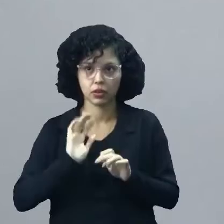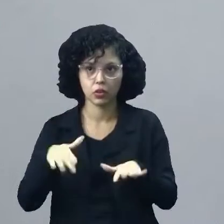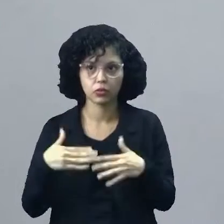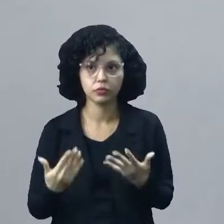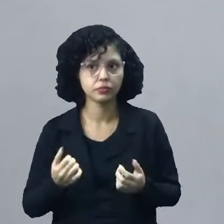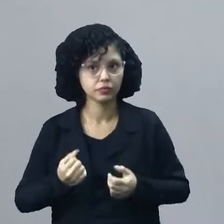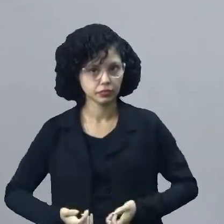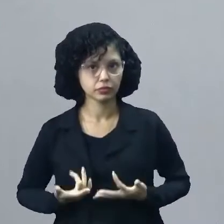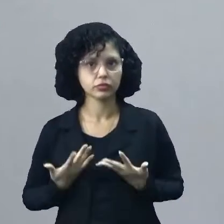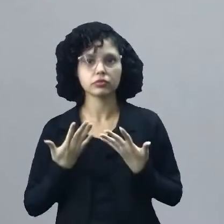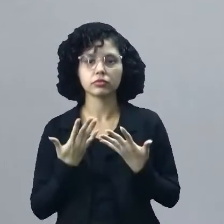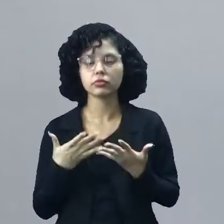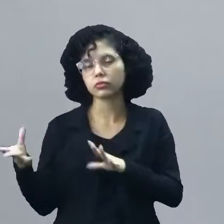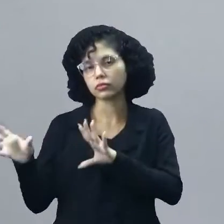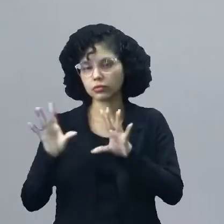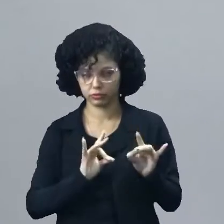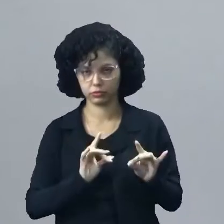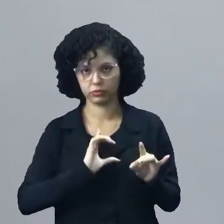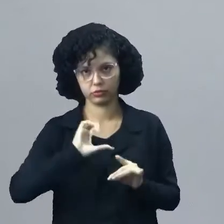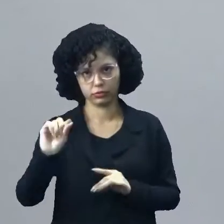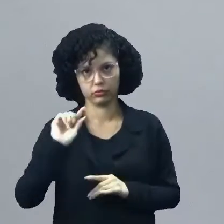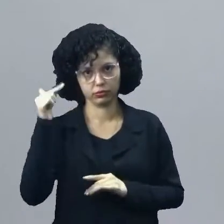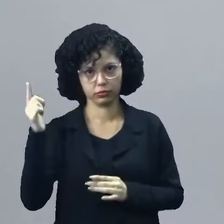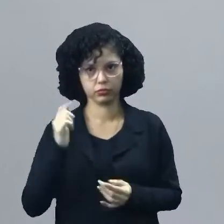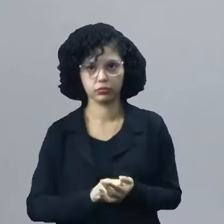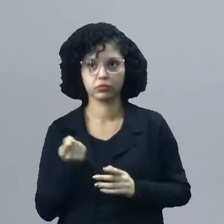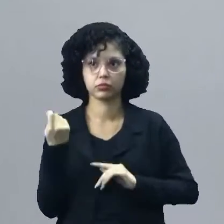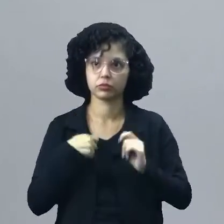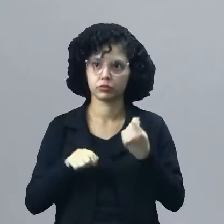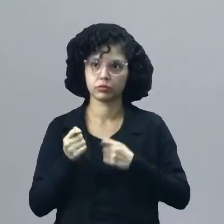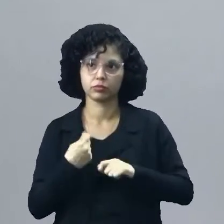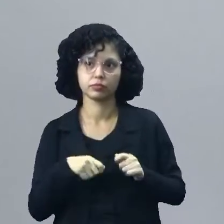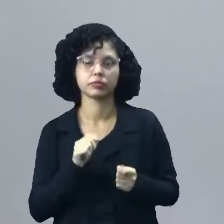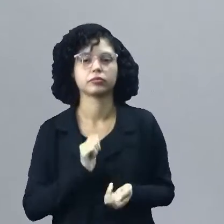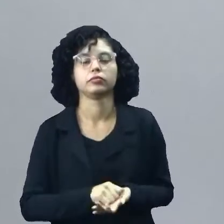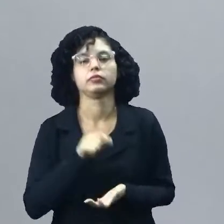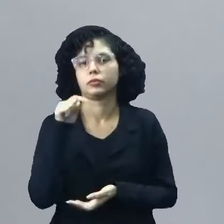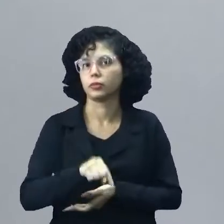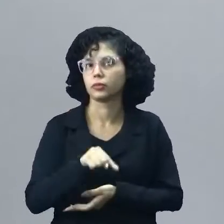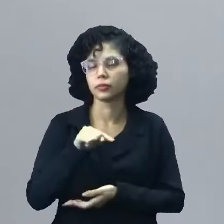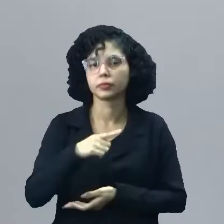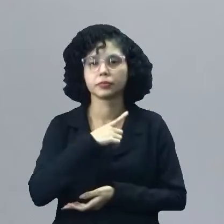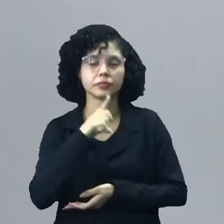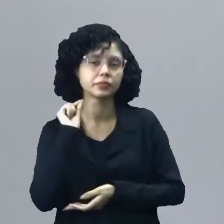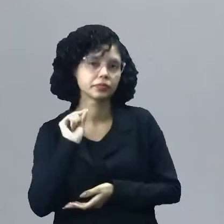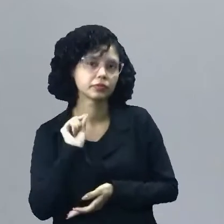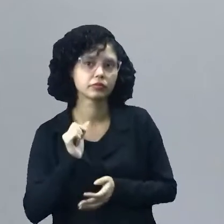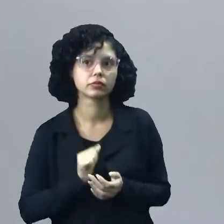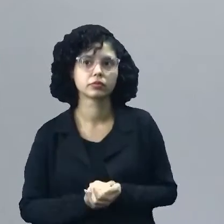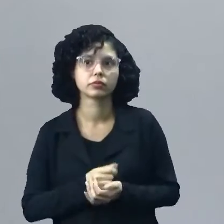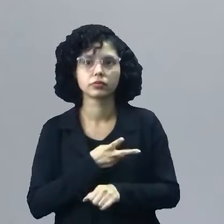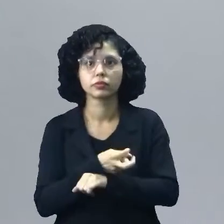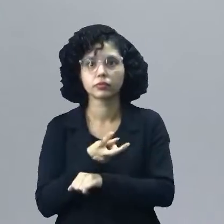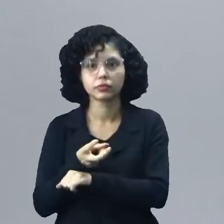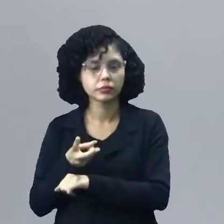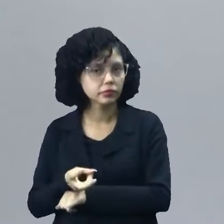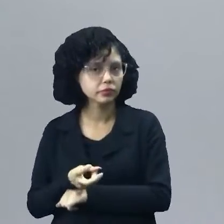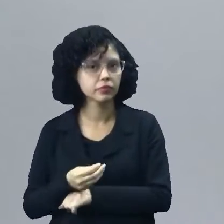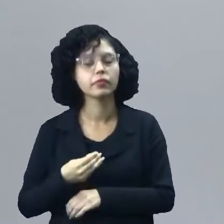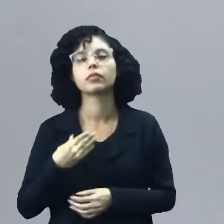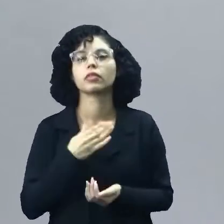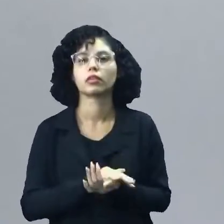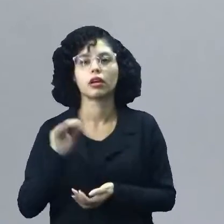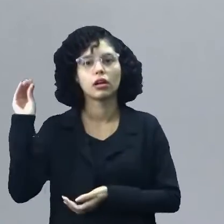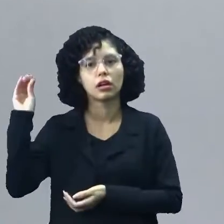foi a motivação, que levou eles a saírem de lá? Econômica, Aqui a gente tinha o quê? A exploração do